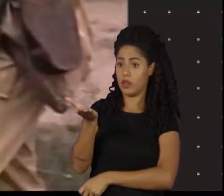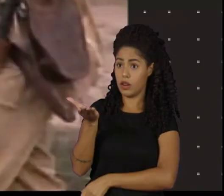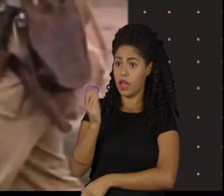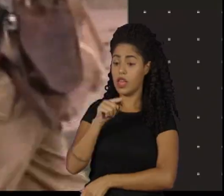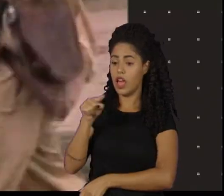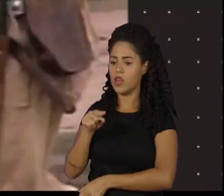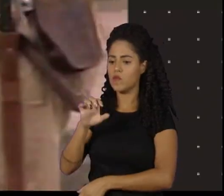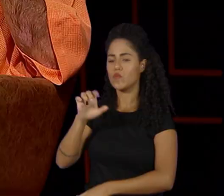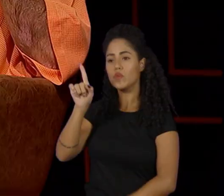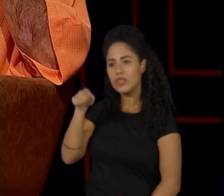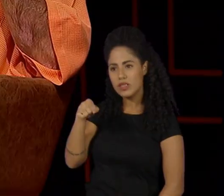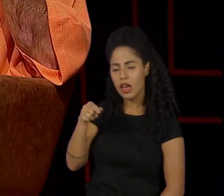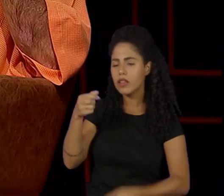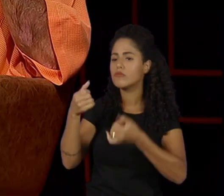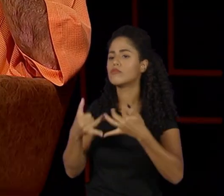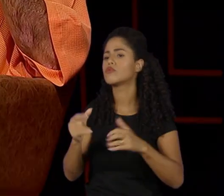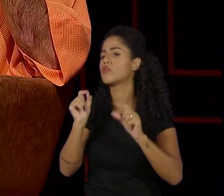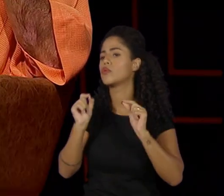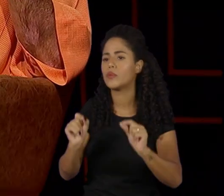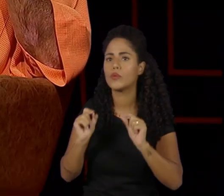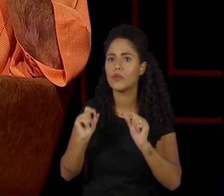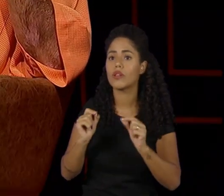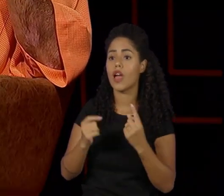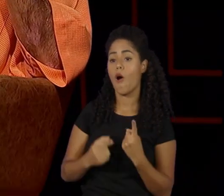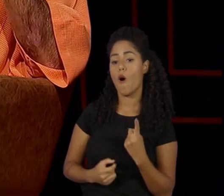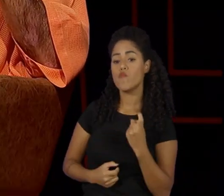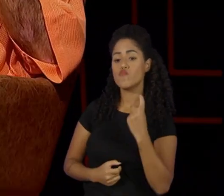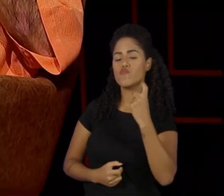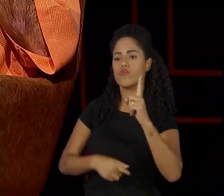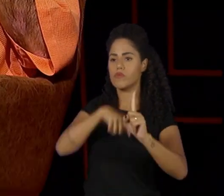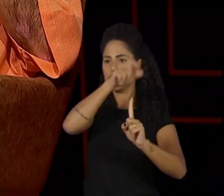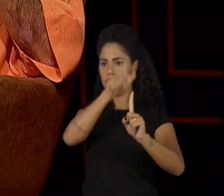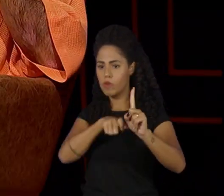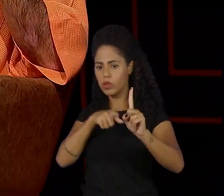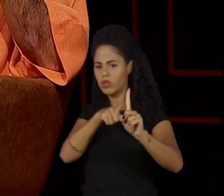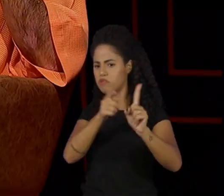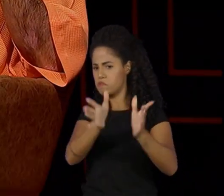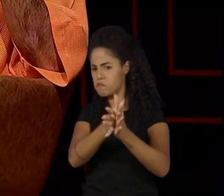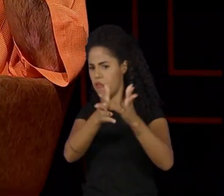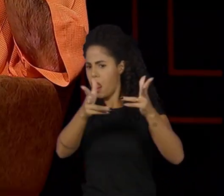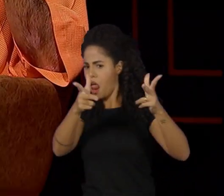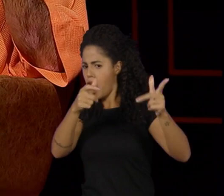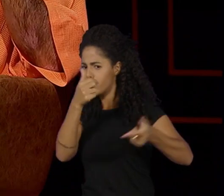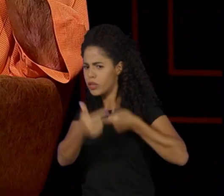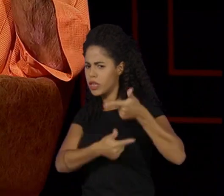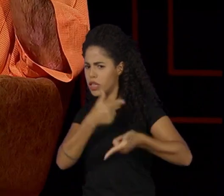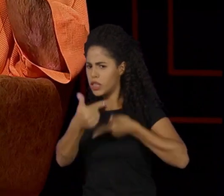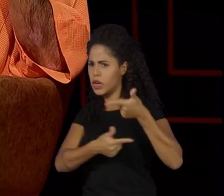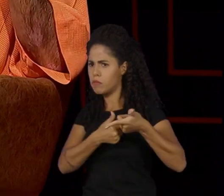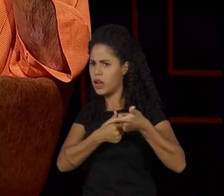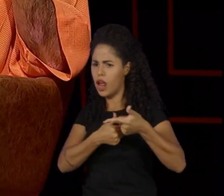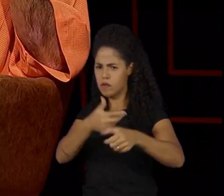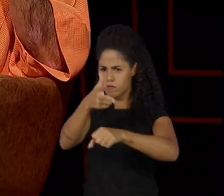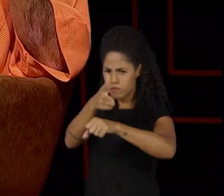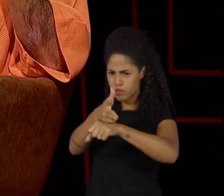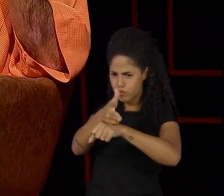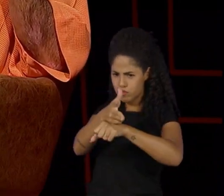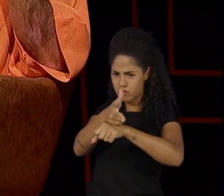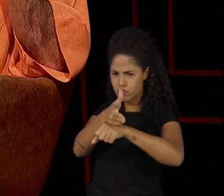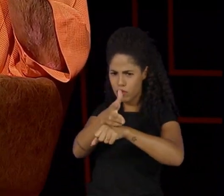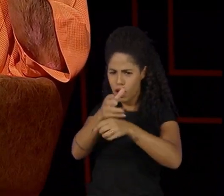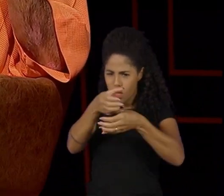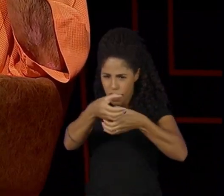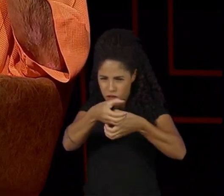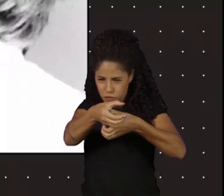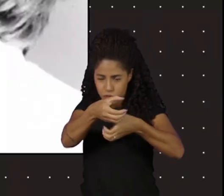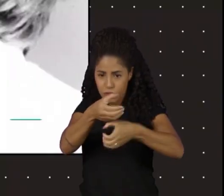estava comentando que o único ator que ele viu que era magnífico para trabalhar com lente era o Hugo